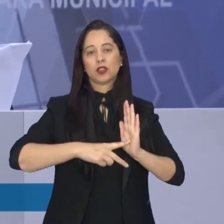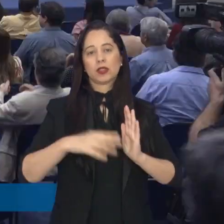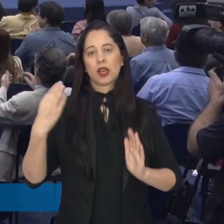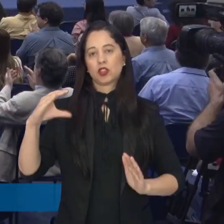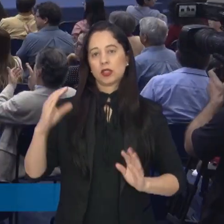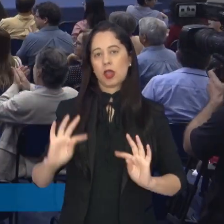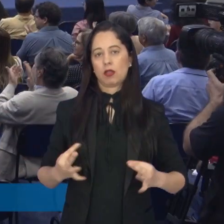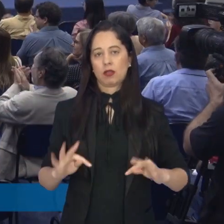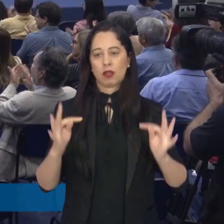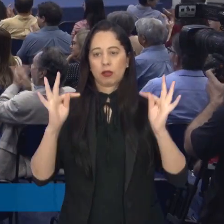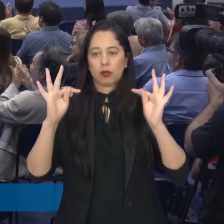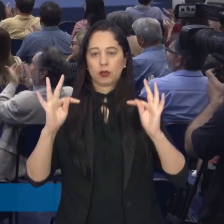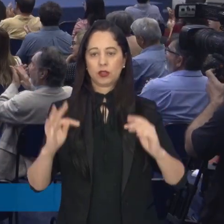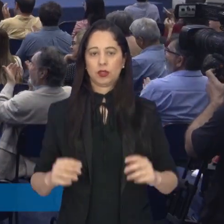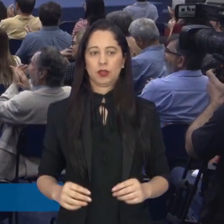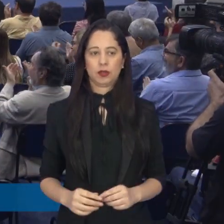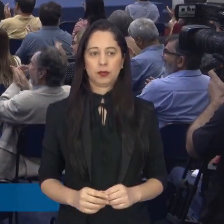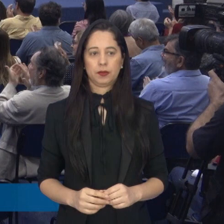Tecnologia.